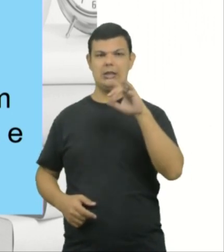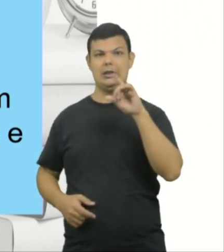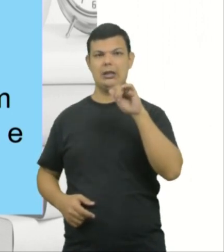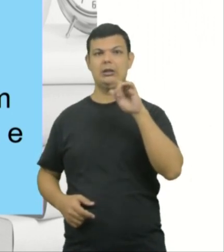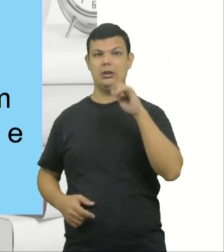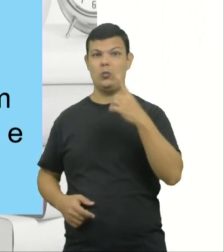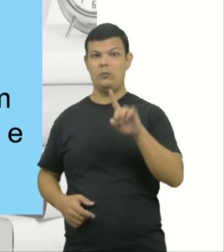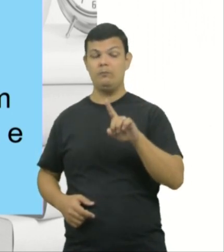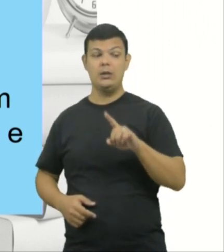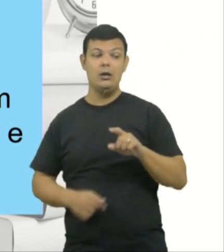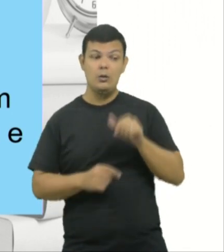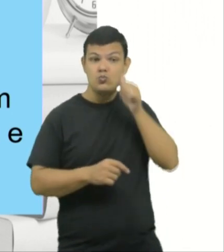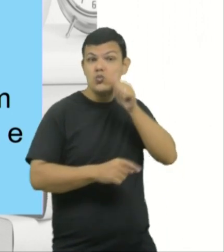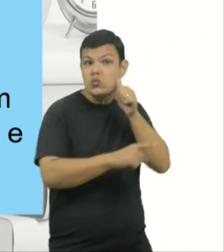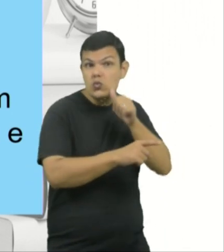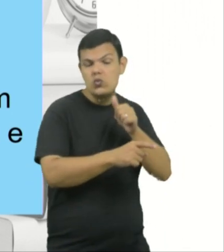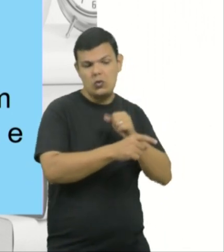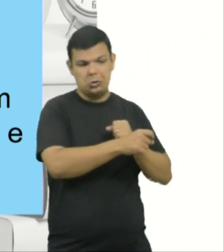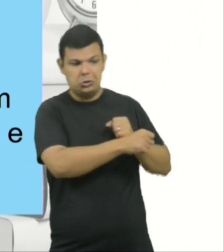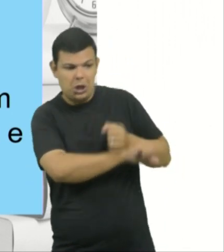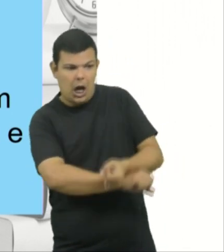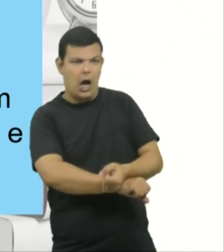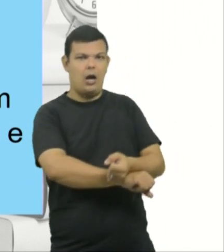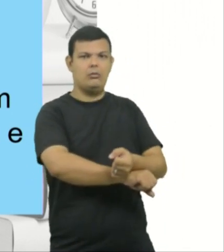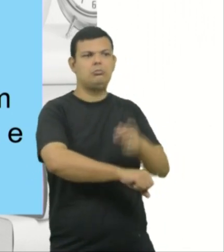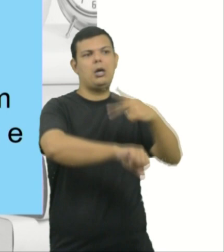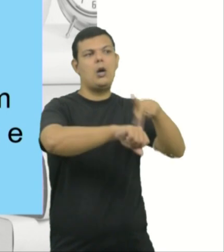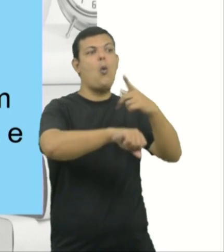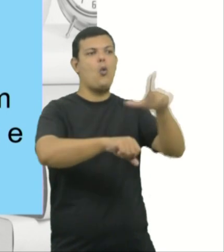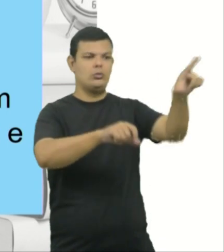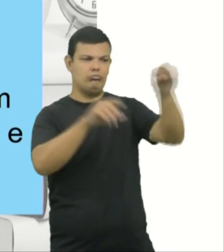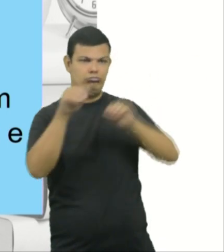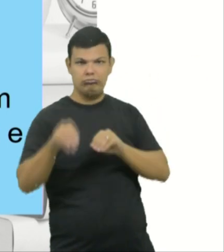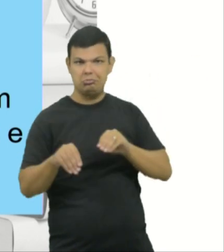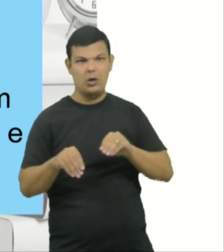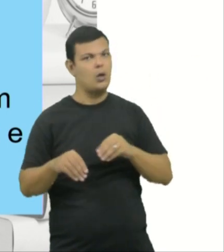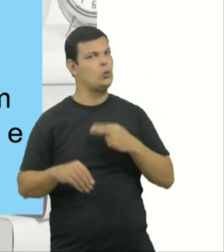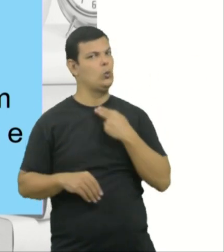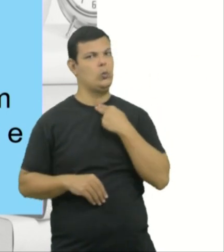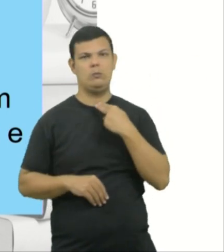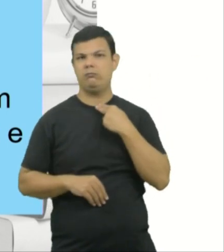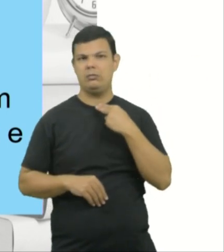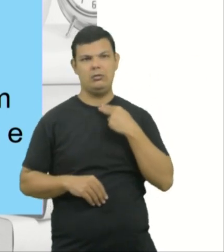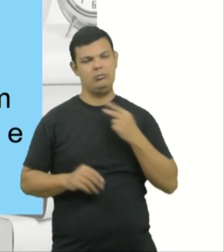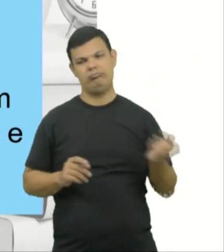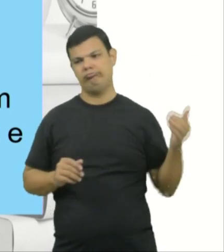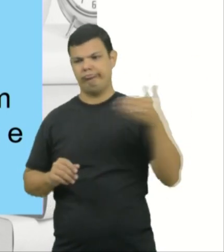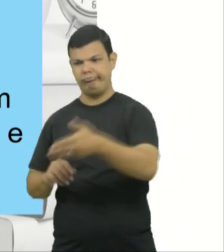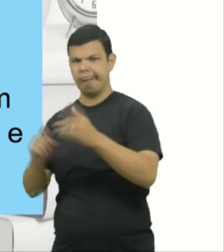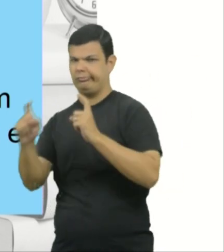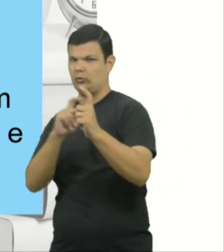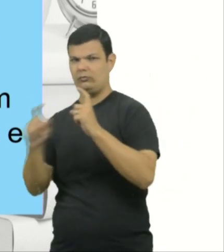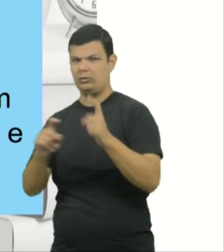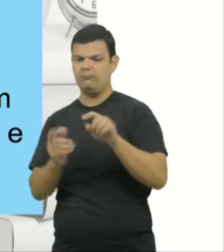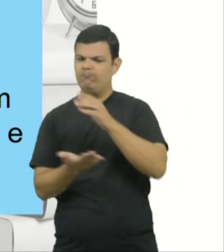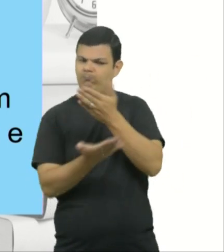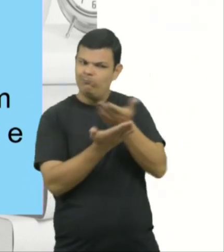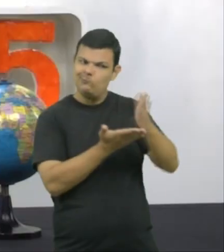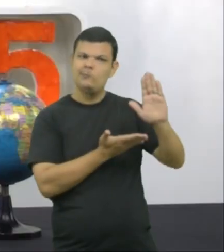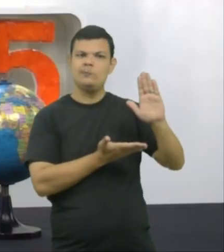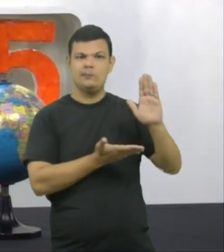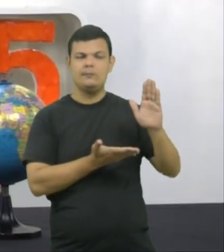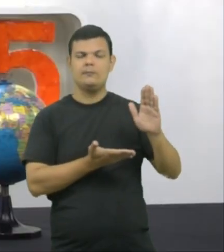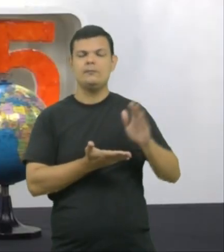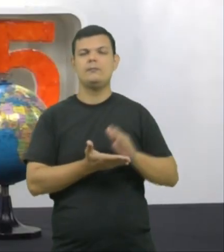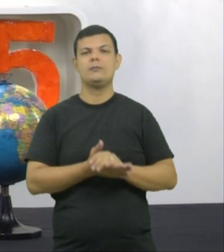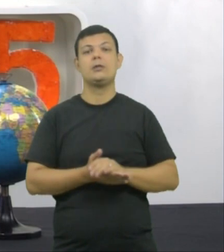ateniense, mulheres, escravos e estrangeiros não participavam das reuniões, ou seja, excluía.